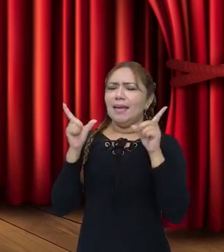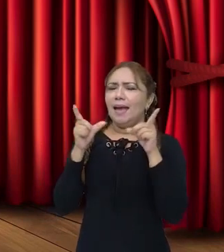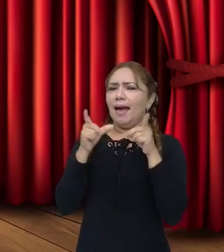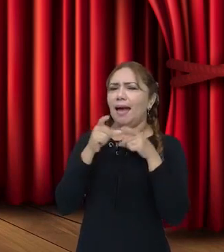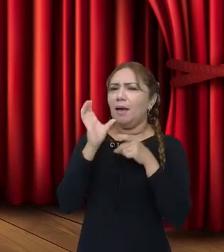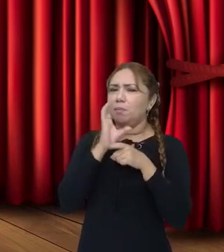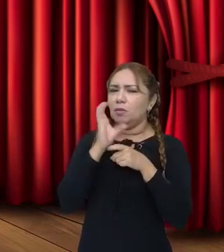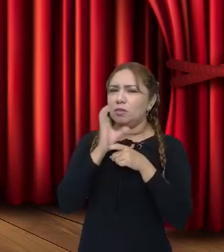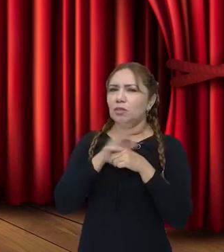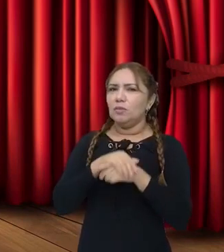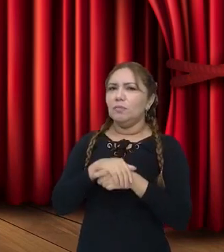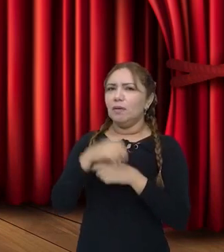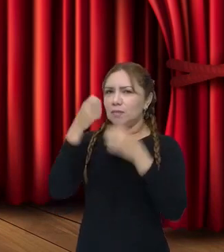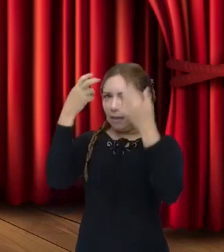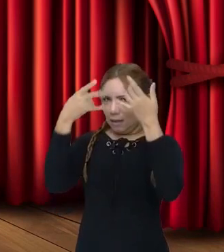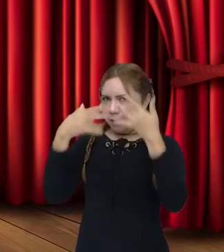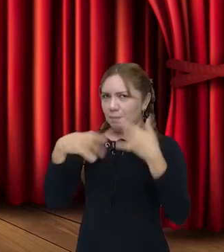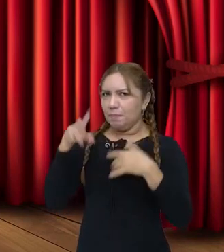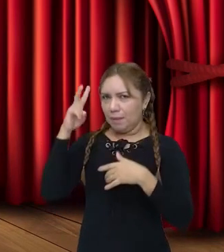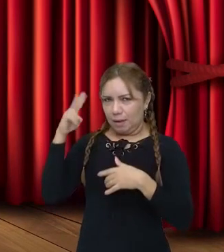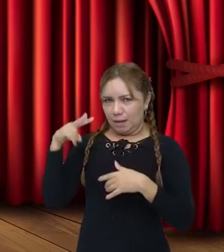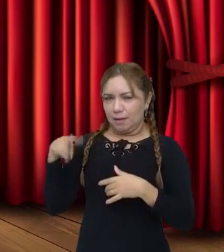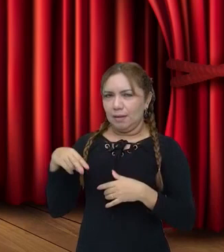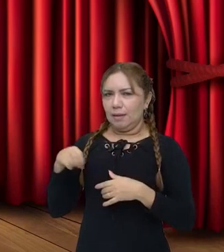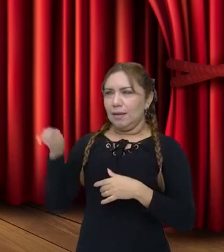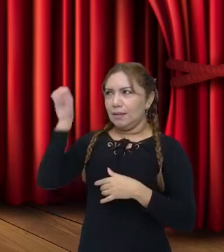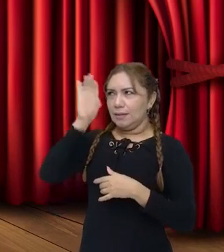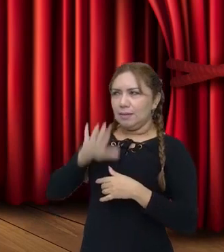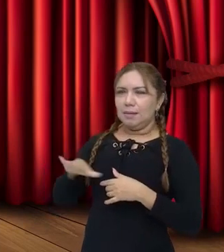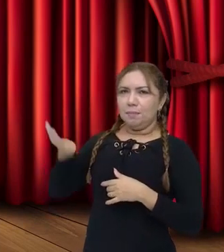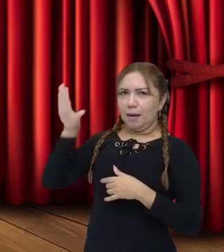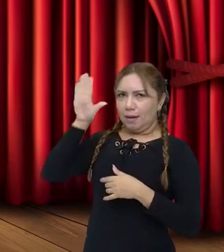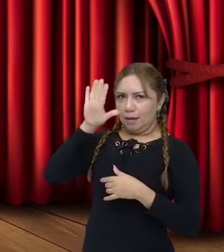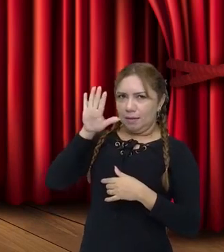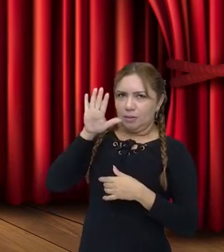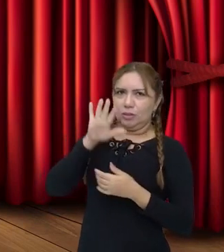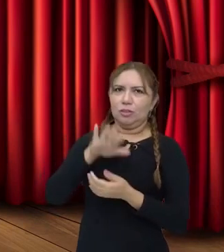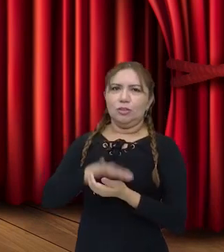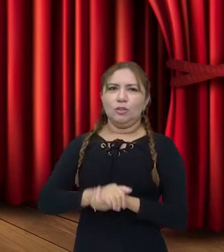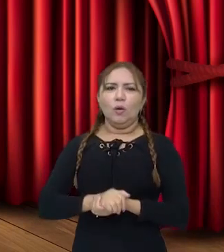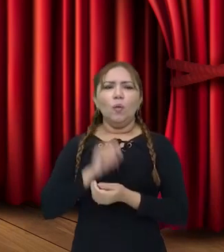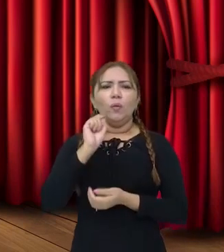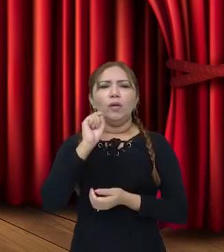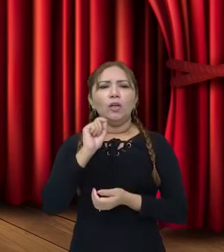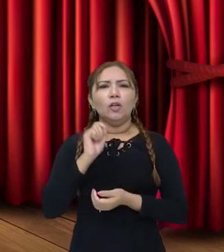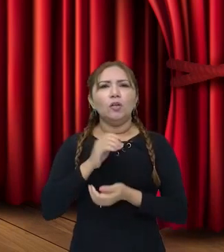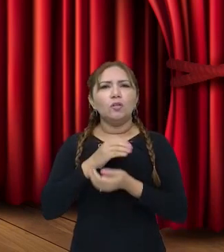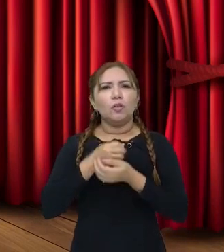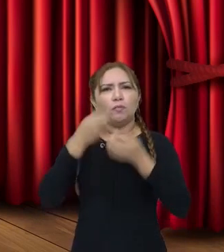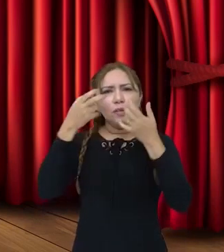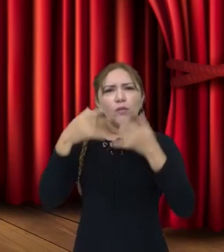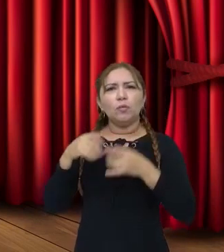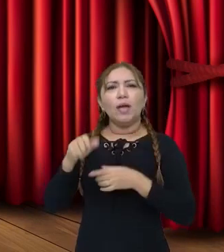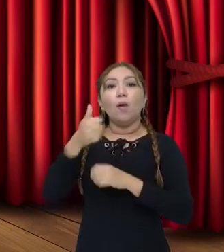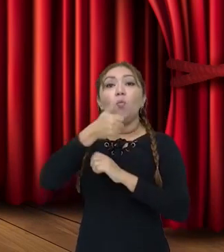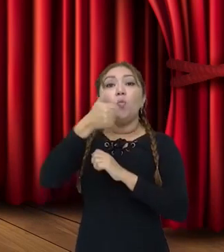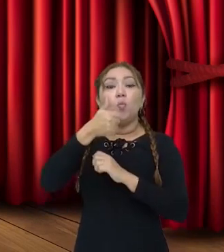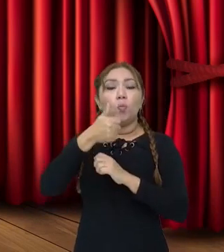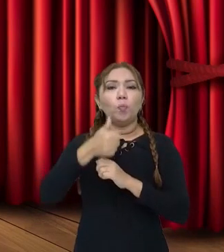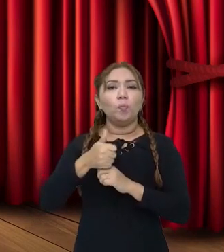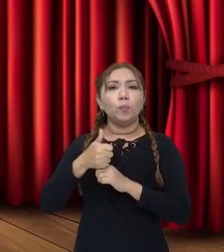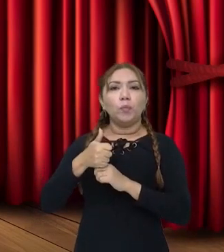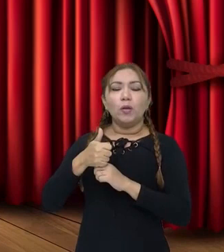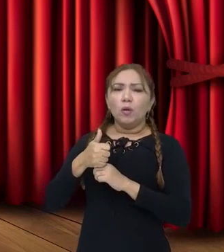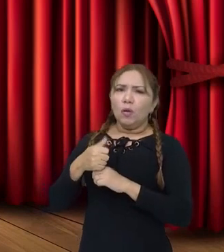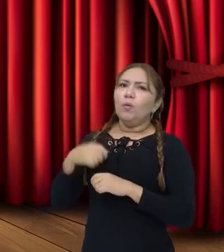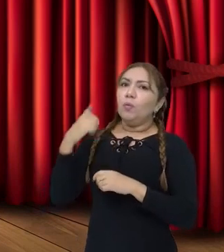para vocês se lembrarem a partir dessas imagens, tá bom? O que nós estamos vendo na imagem 1? Não é o